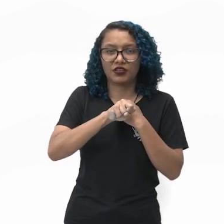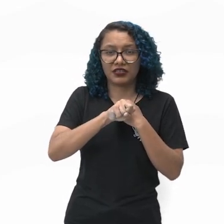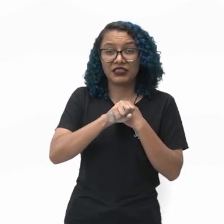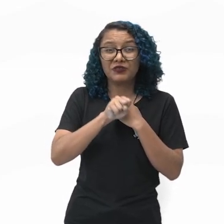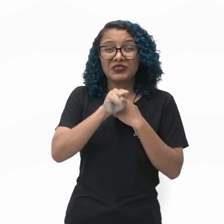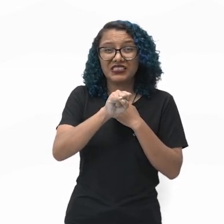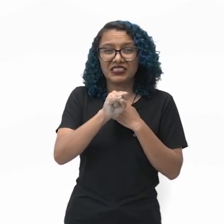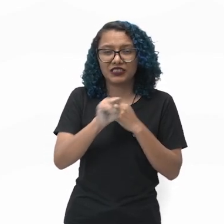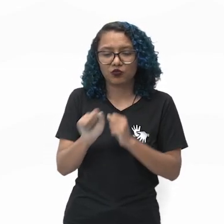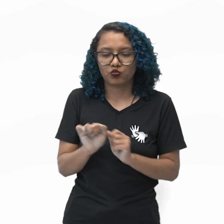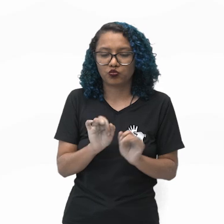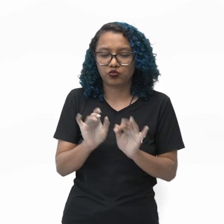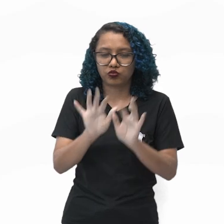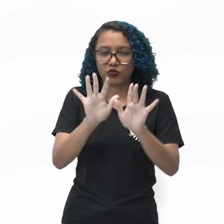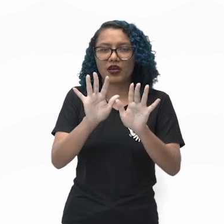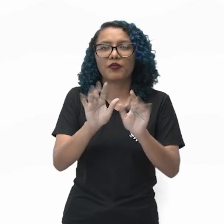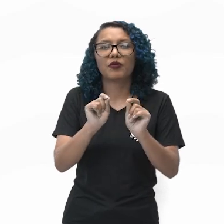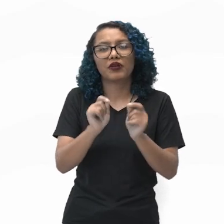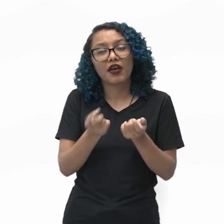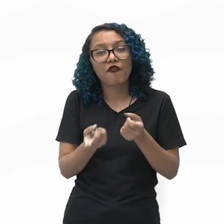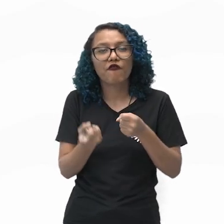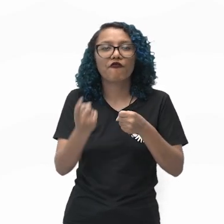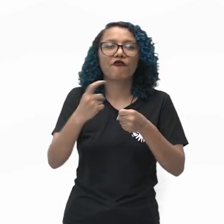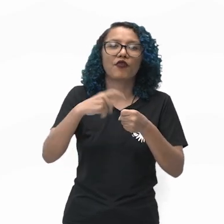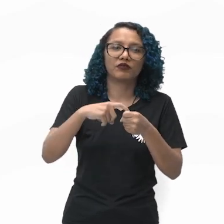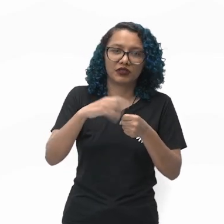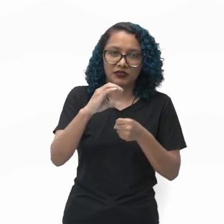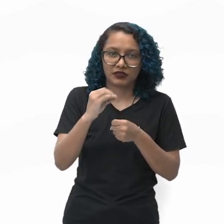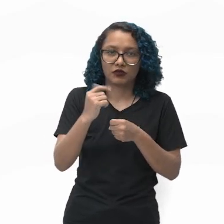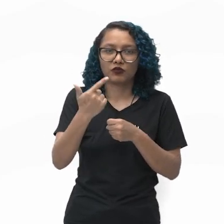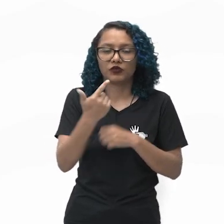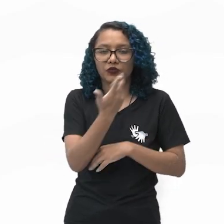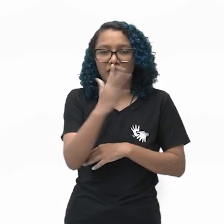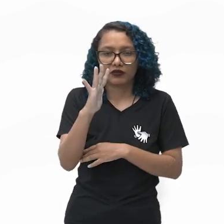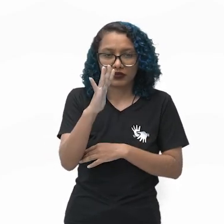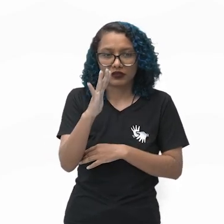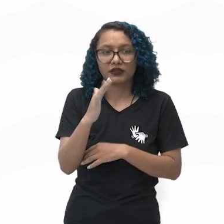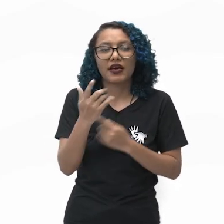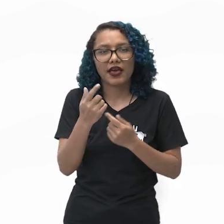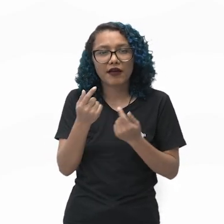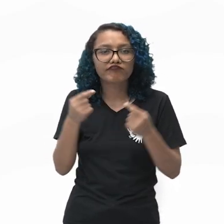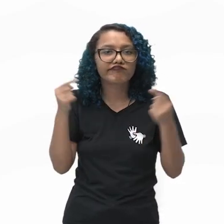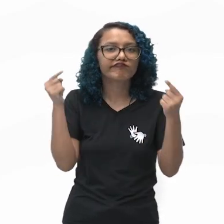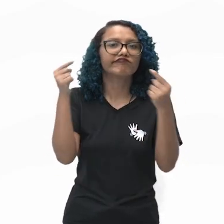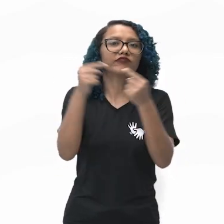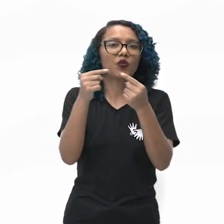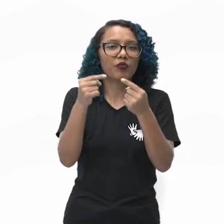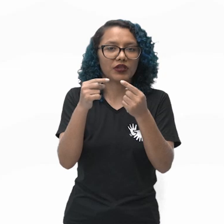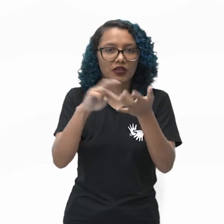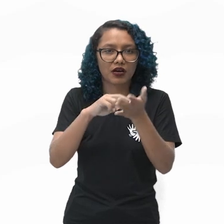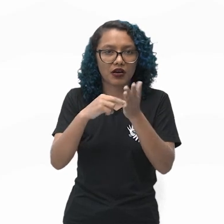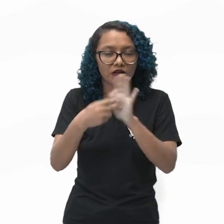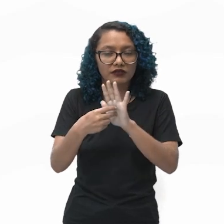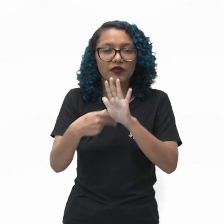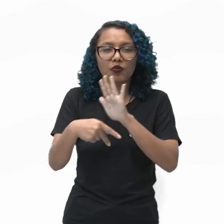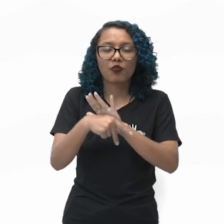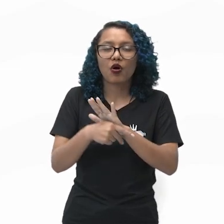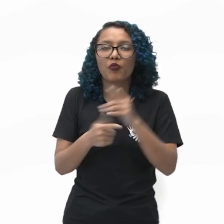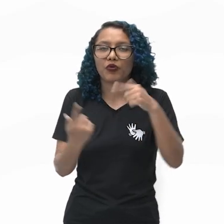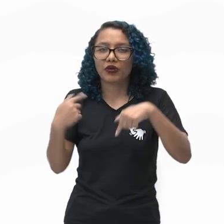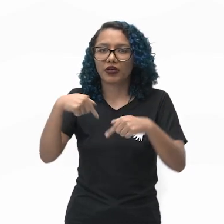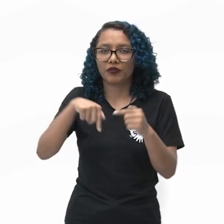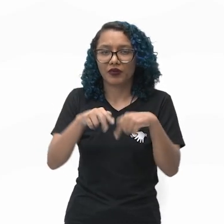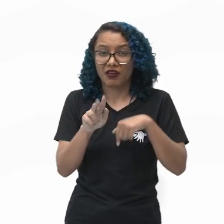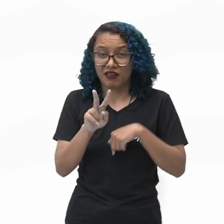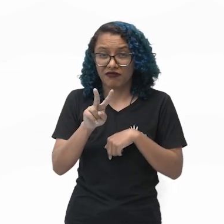CO2 para o ambiente. Isso é chamado química verde. Ela ocorre quando a gente tem o